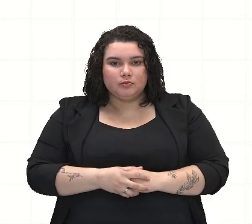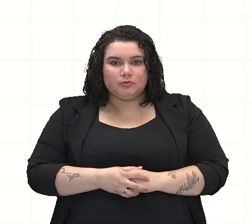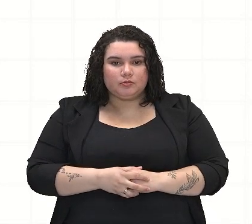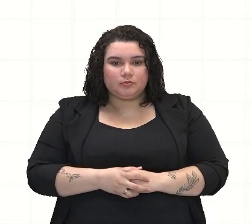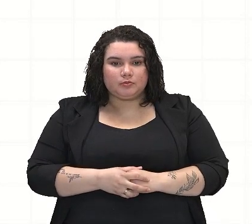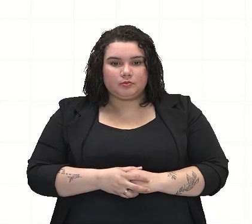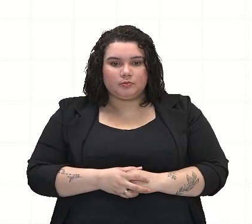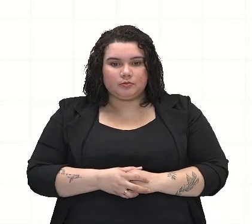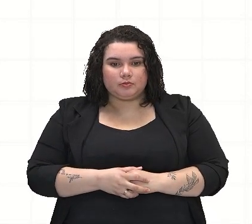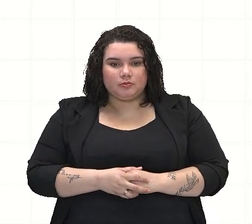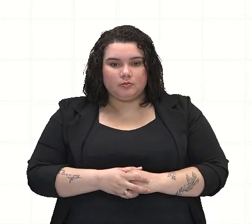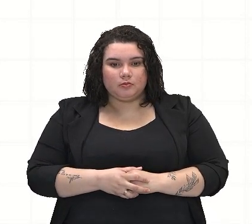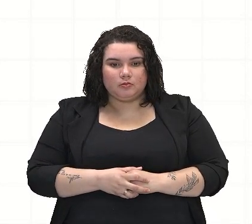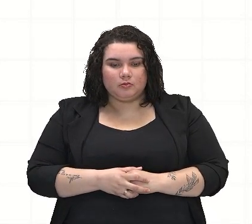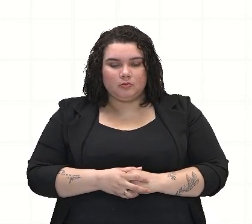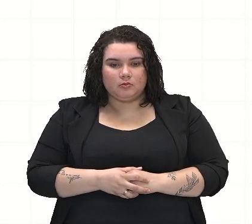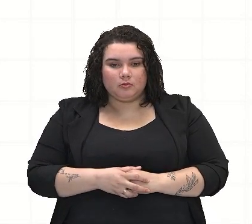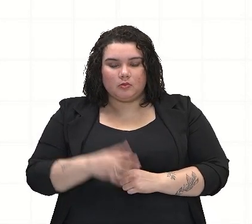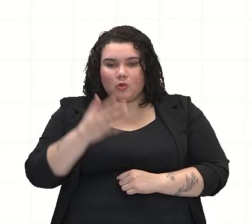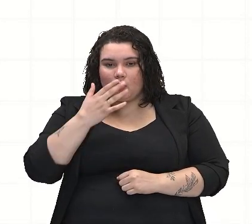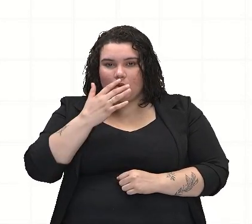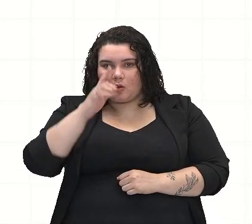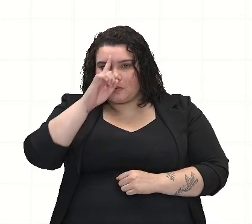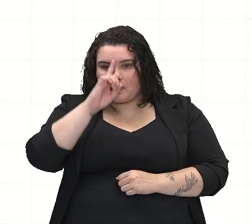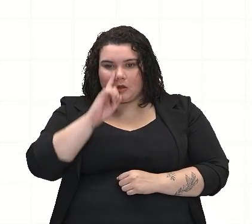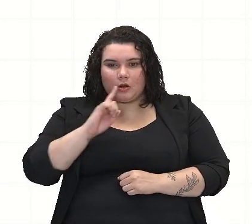bem aqui, ó, de amarelo, ó,